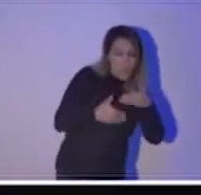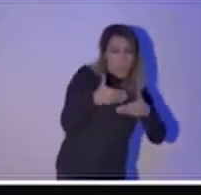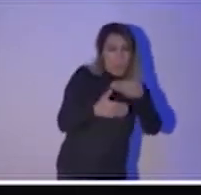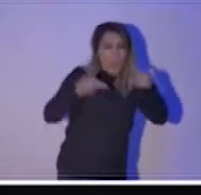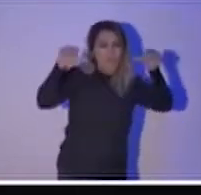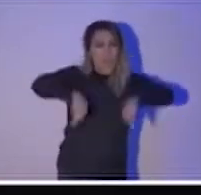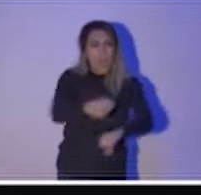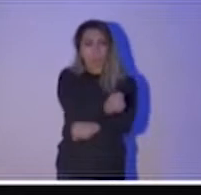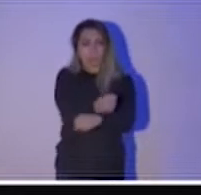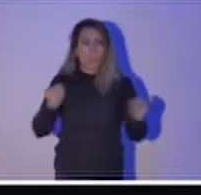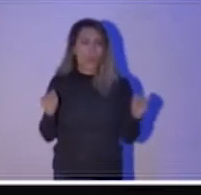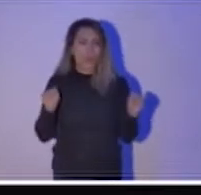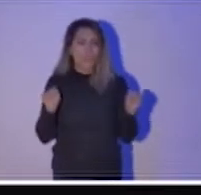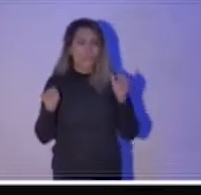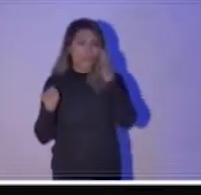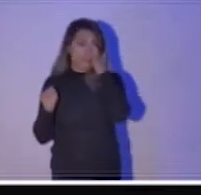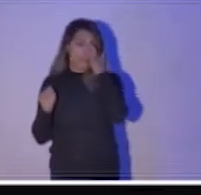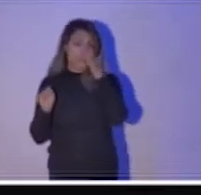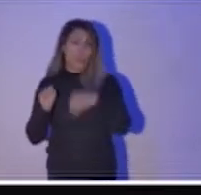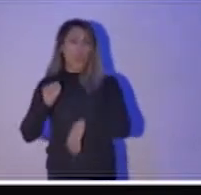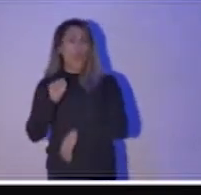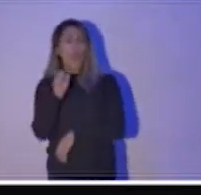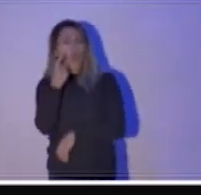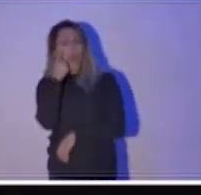é reprovar uma criança no primeiro ano?